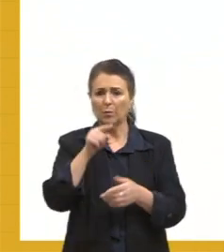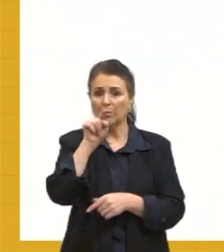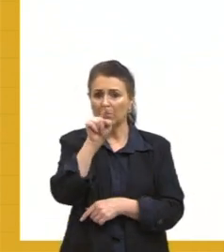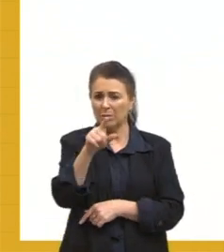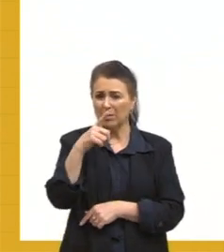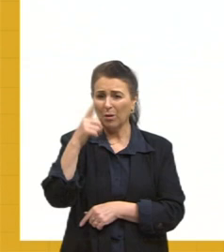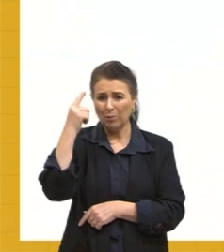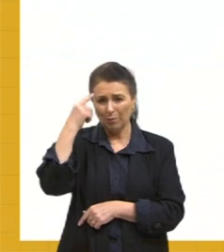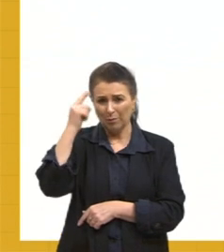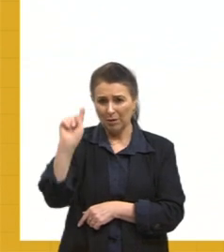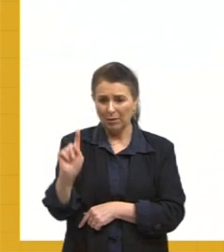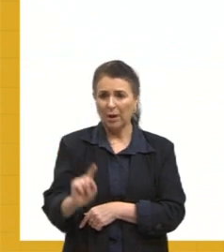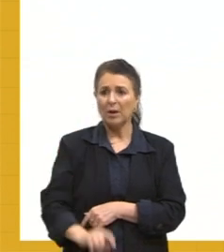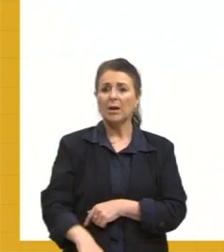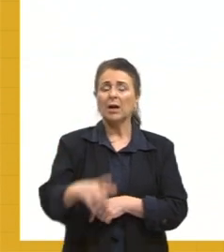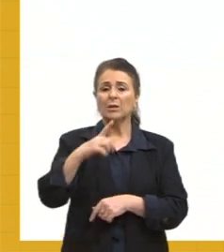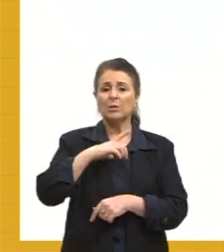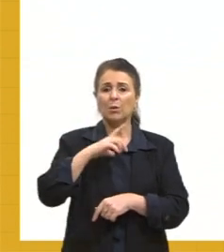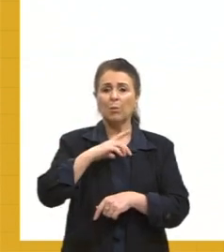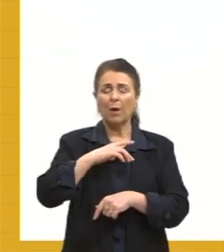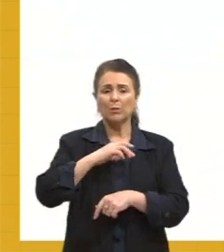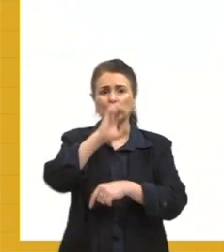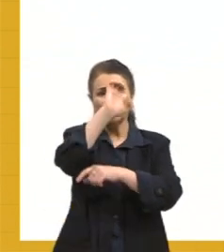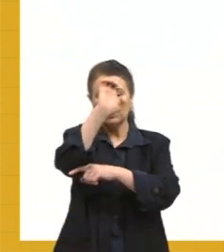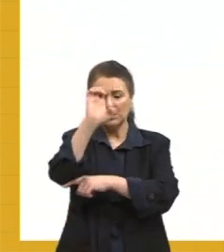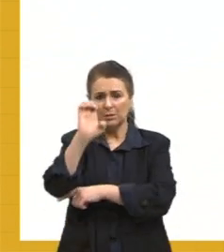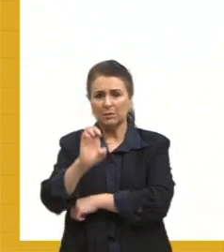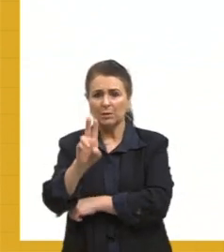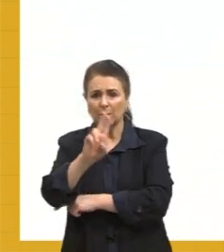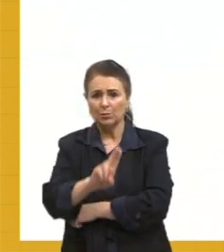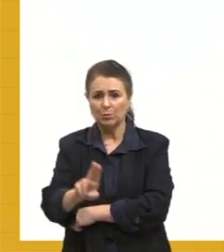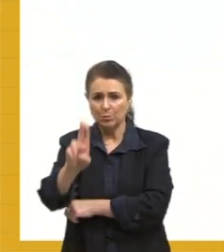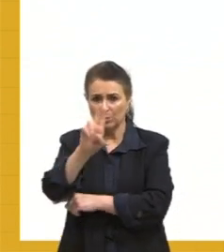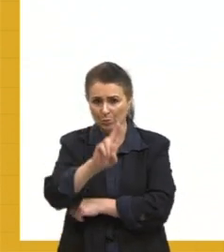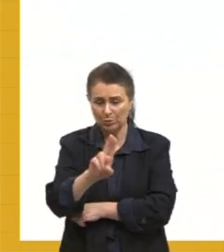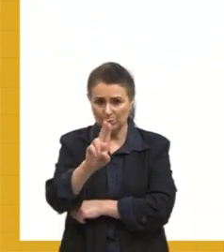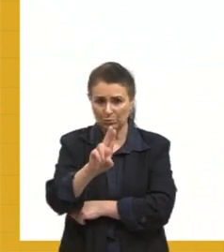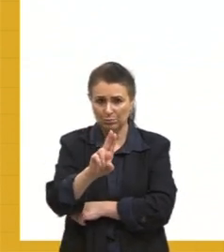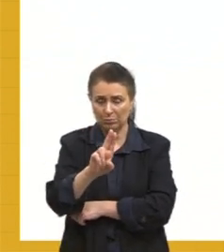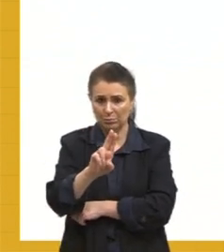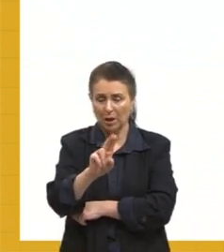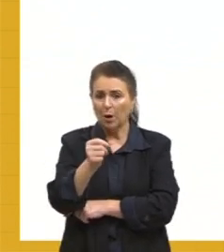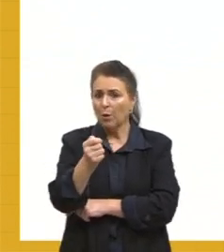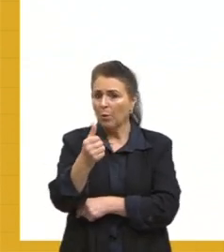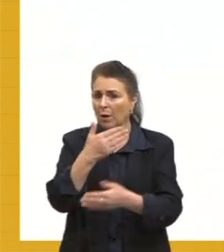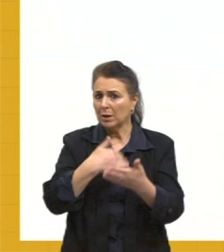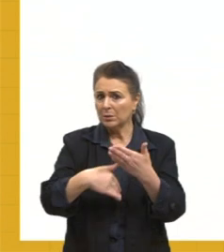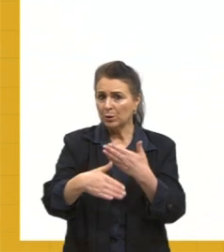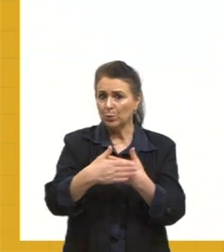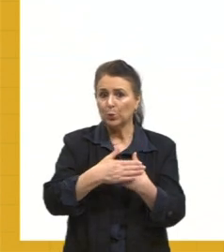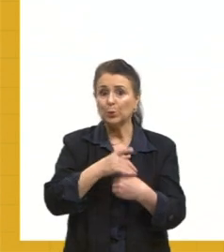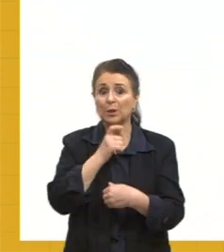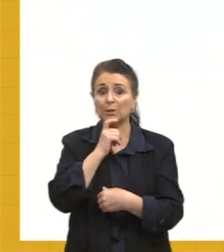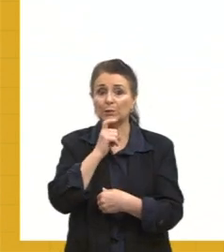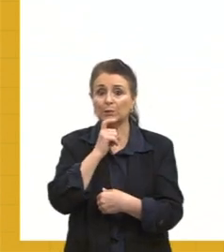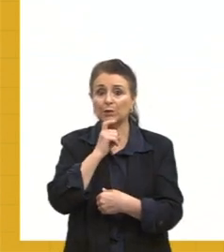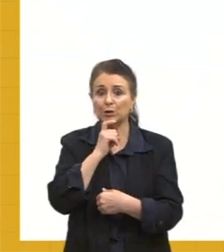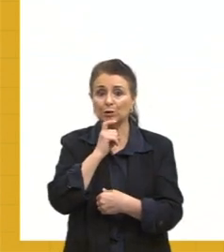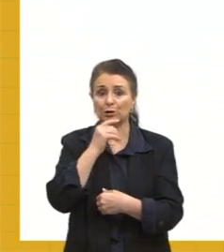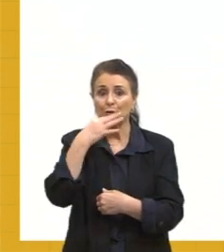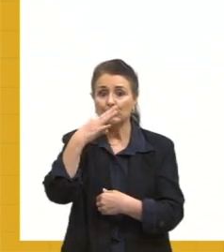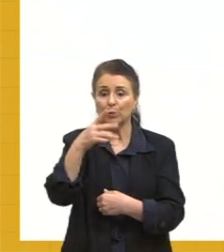estados que utilizam determinadas línguas Então olha só a maior parte tá pintado em verde Vocês estão vendo ali